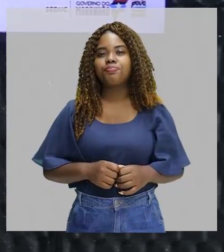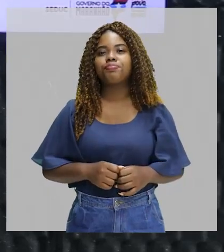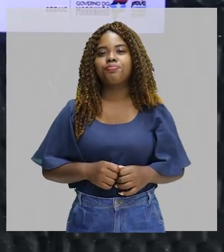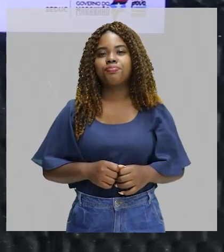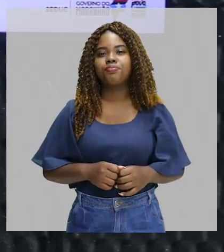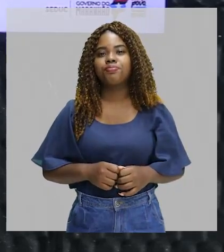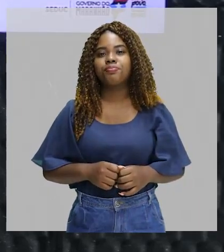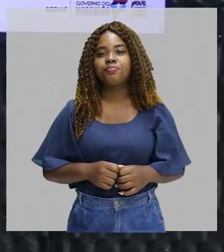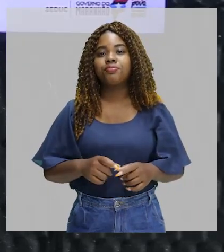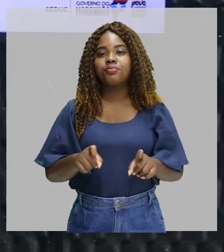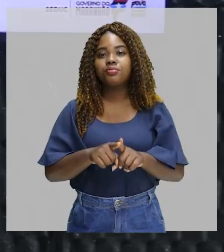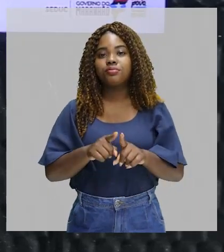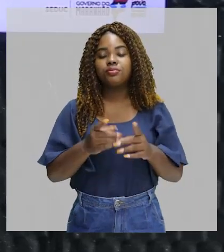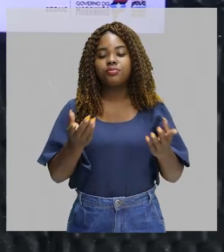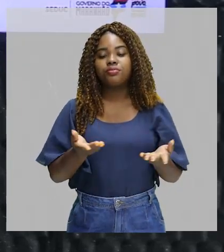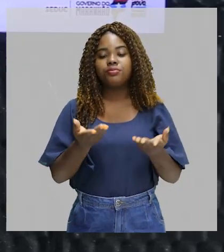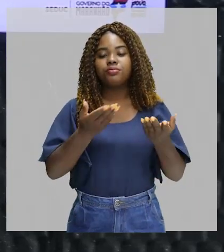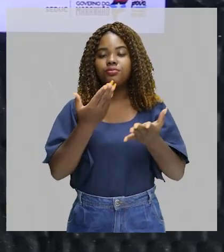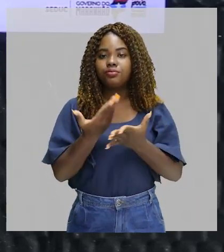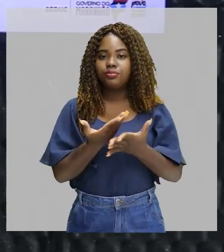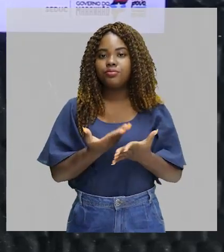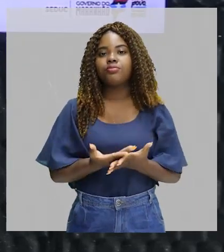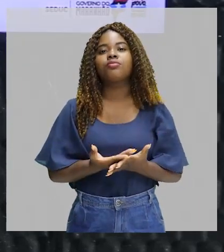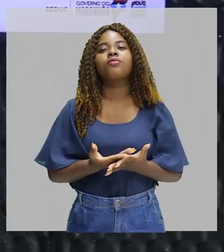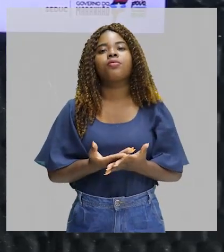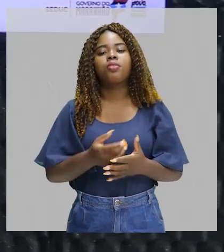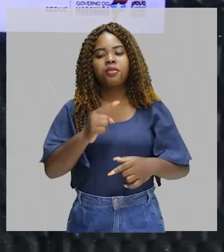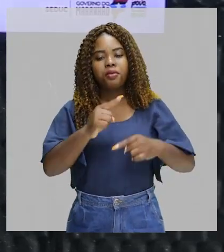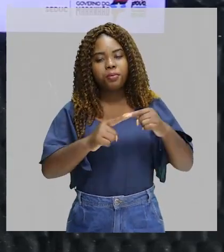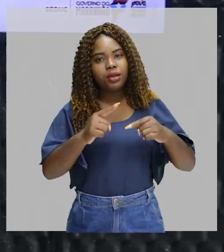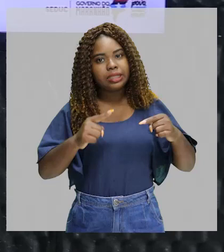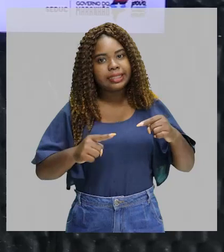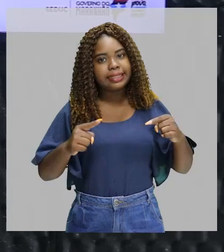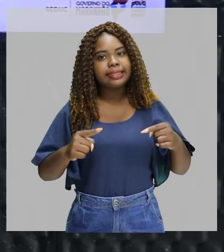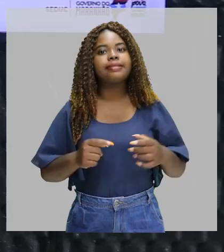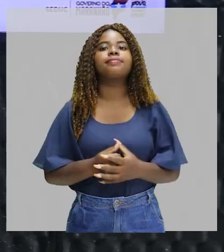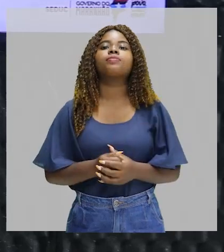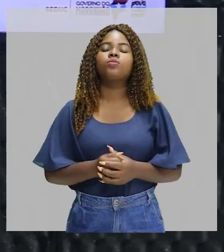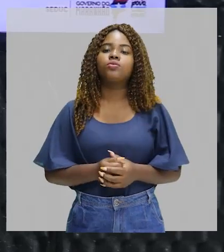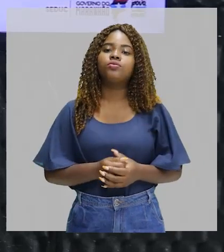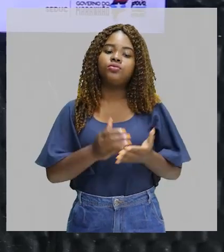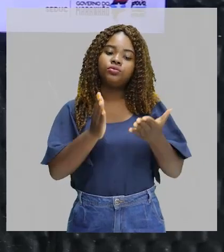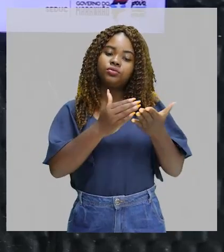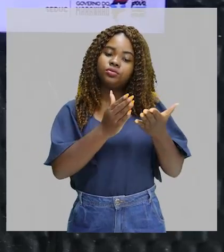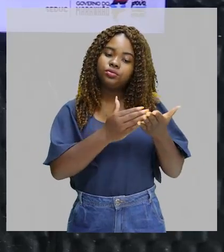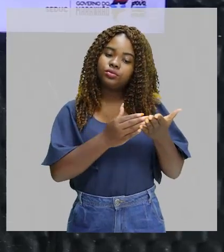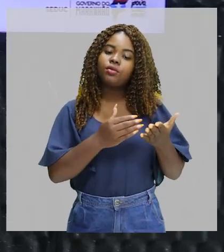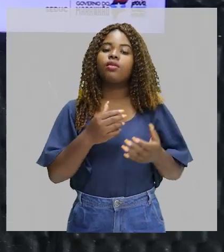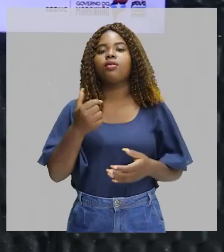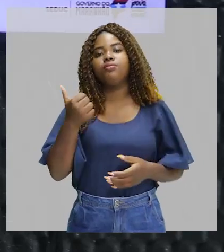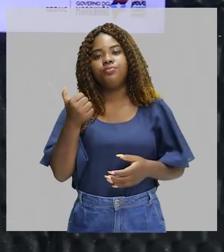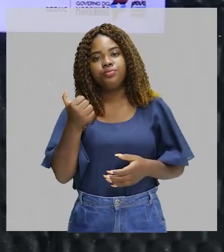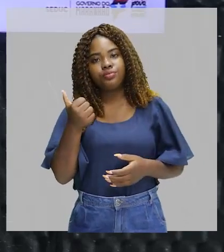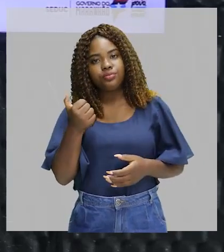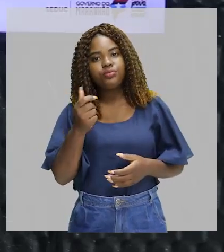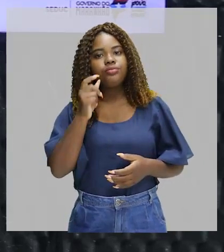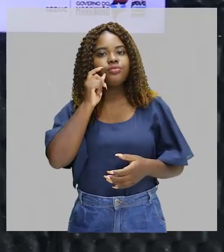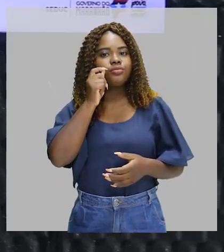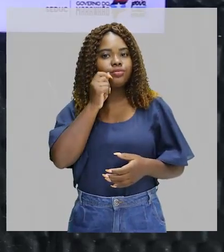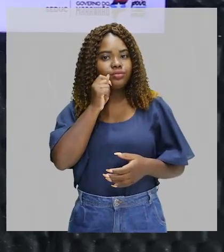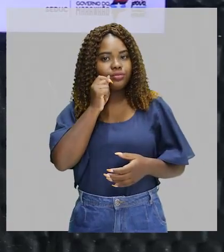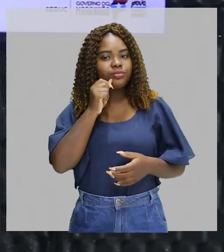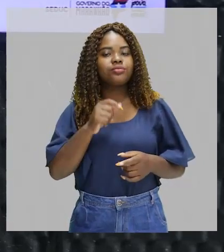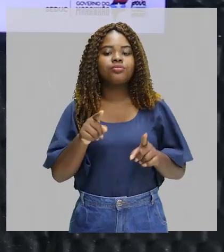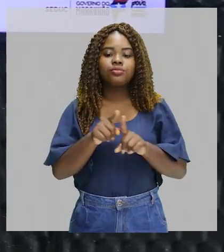dedicando aos estudos. Caderno, lápis, caneta, borracha, para você fazer suas devidas anotações e